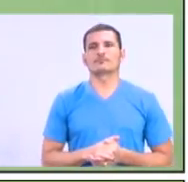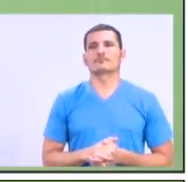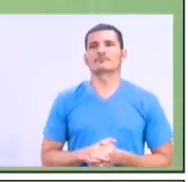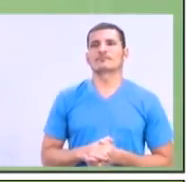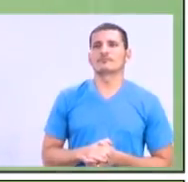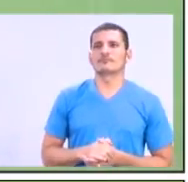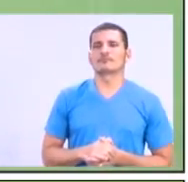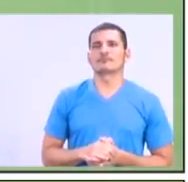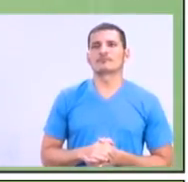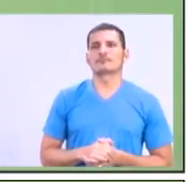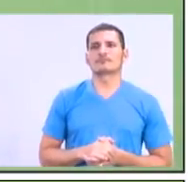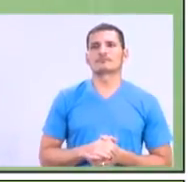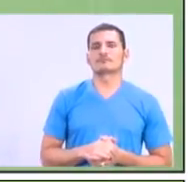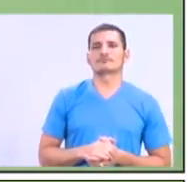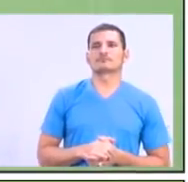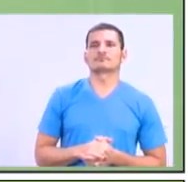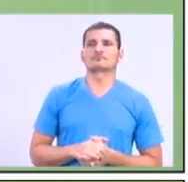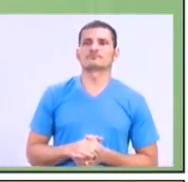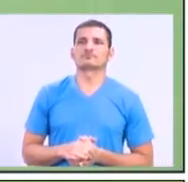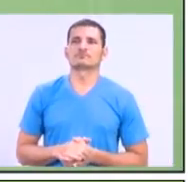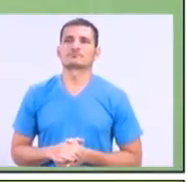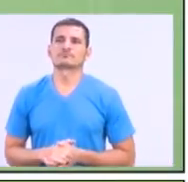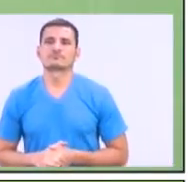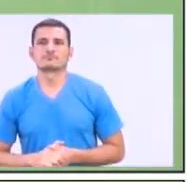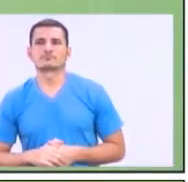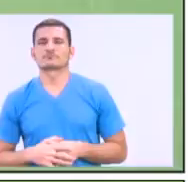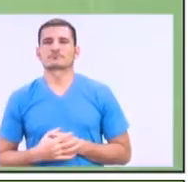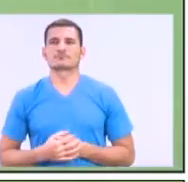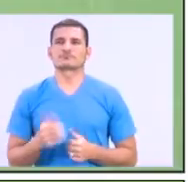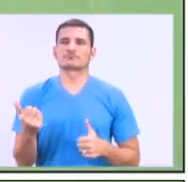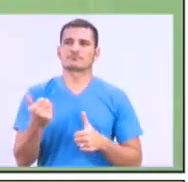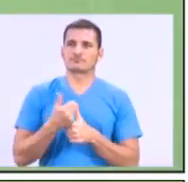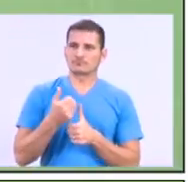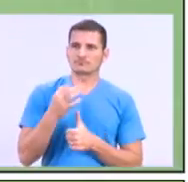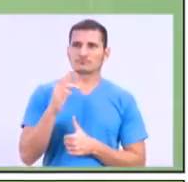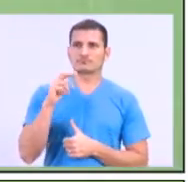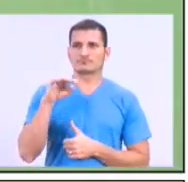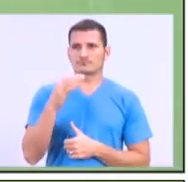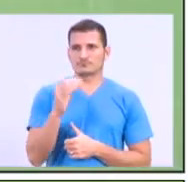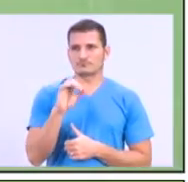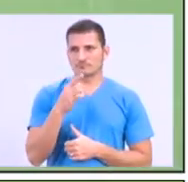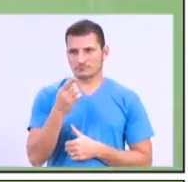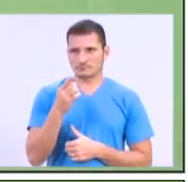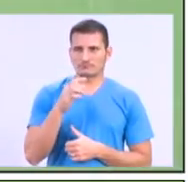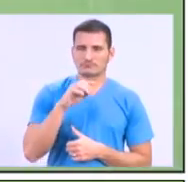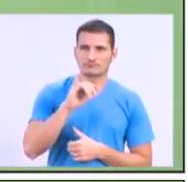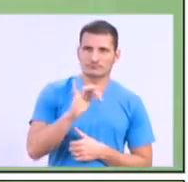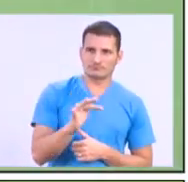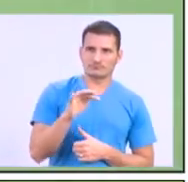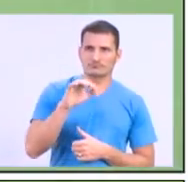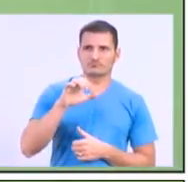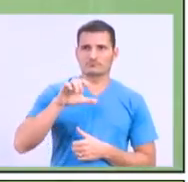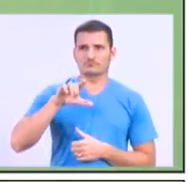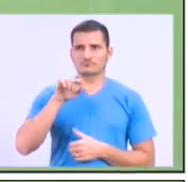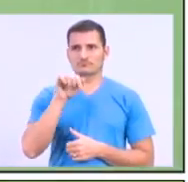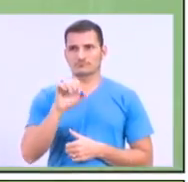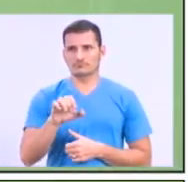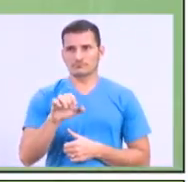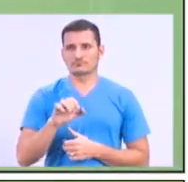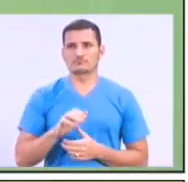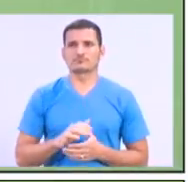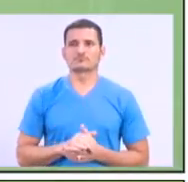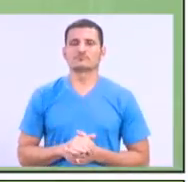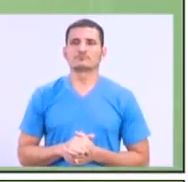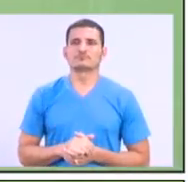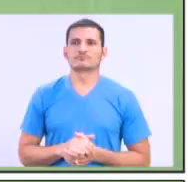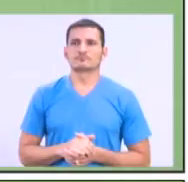no caso, para substituir determinadas funções de if e else. Nesse caso, se a gente se a gente não tratar